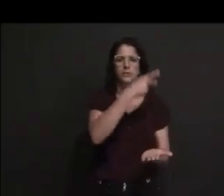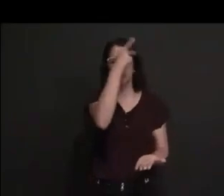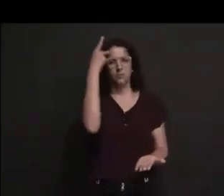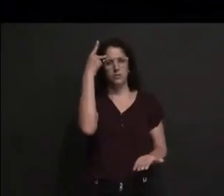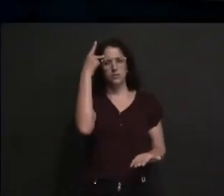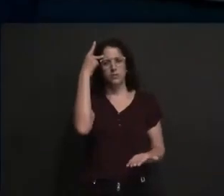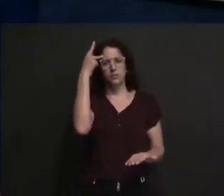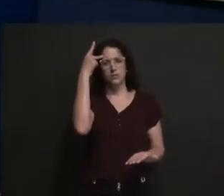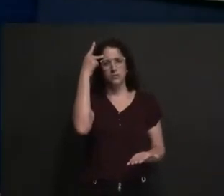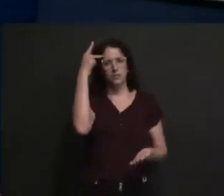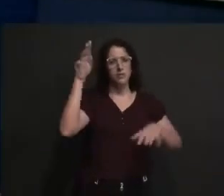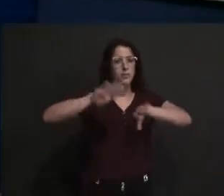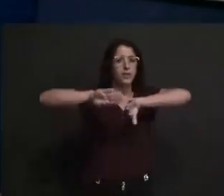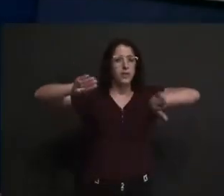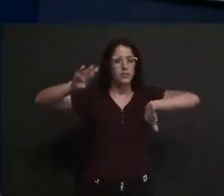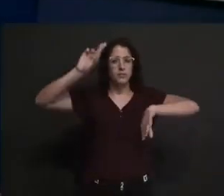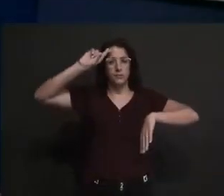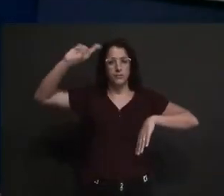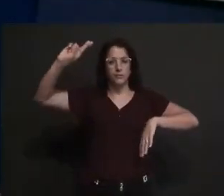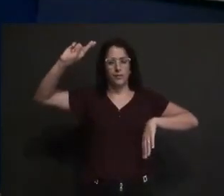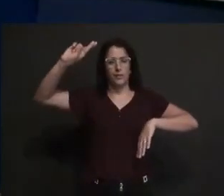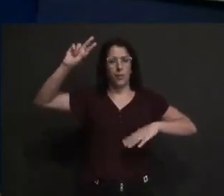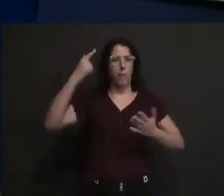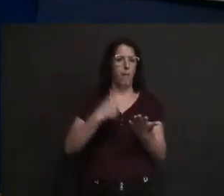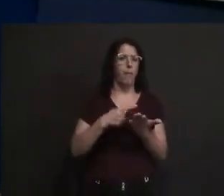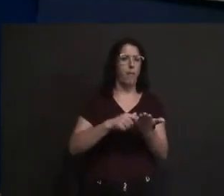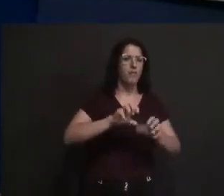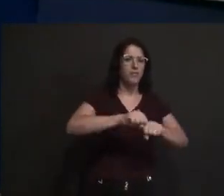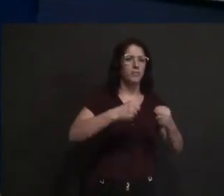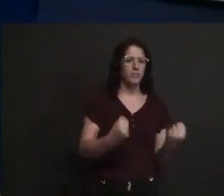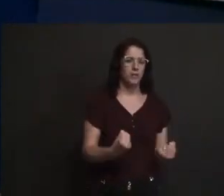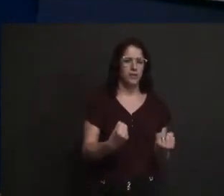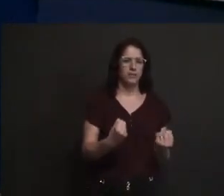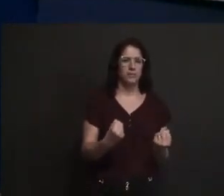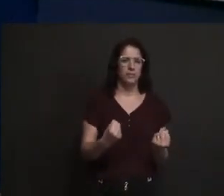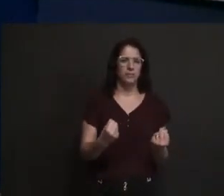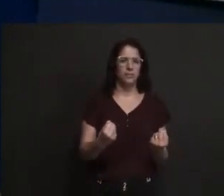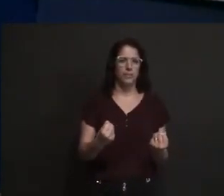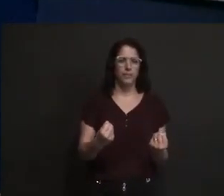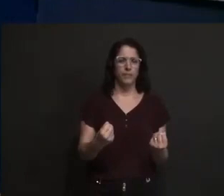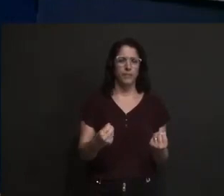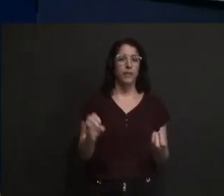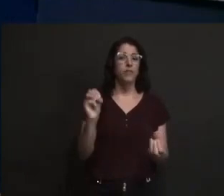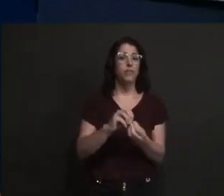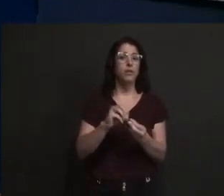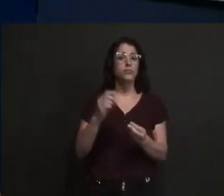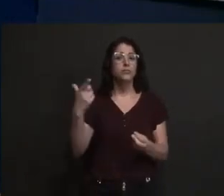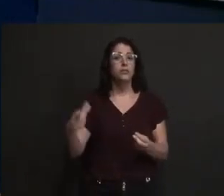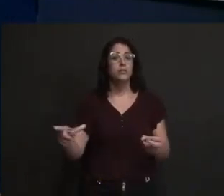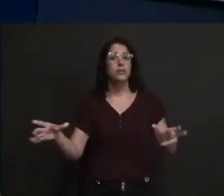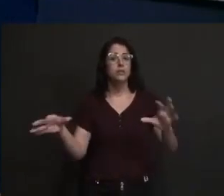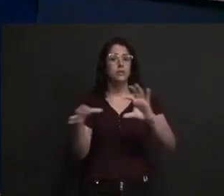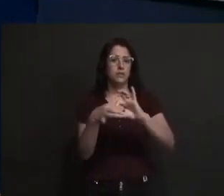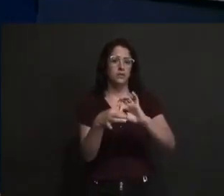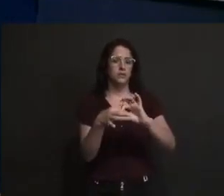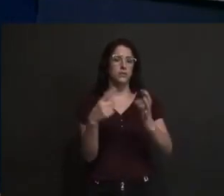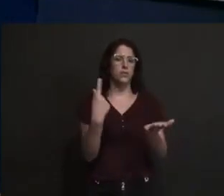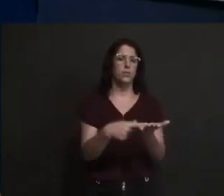com o Senhor. Daqueles que quebraram a aliança com o Senhor. Por tantos